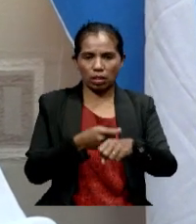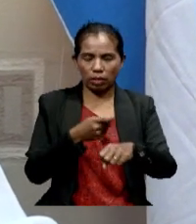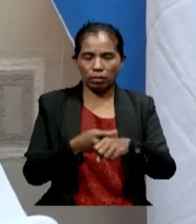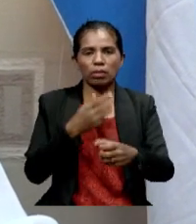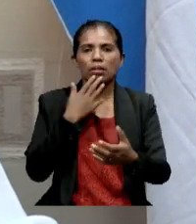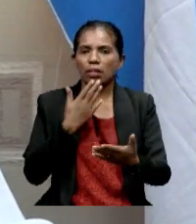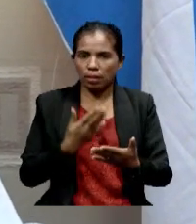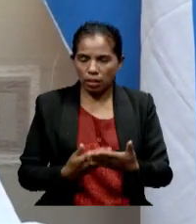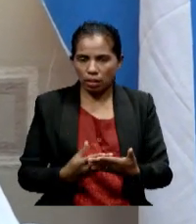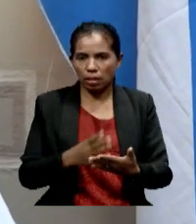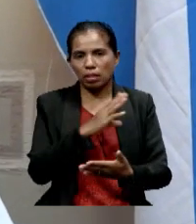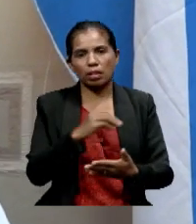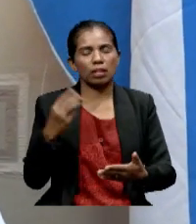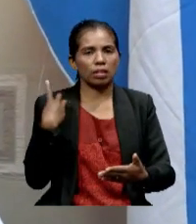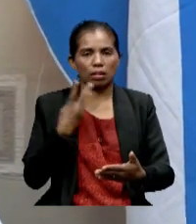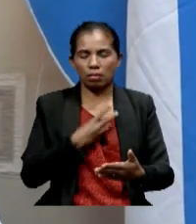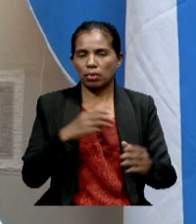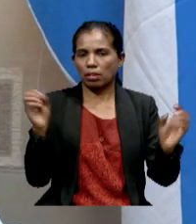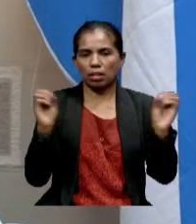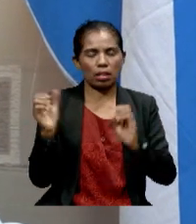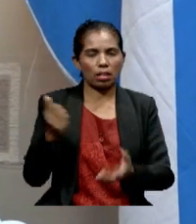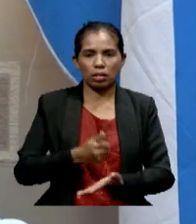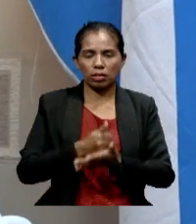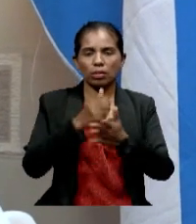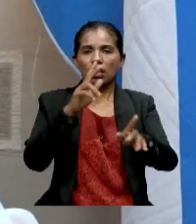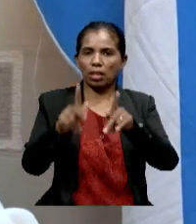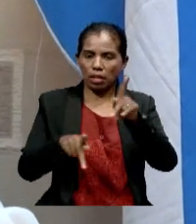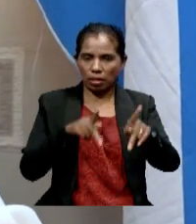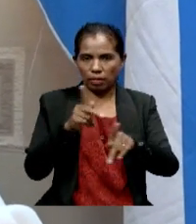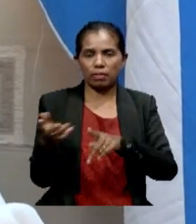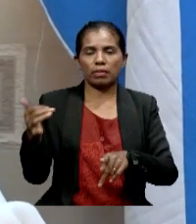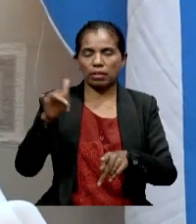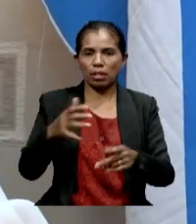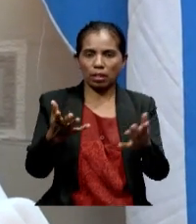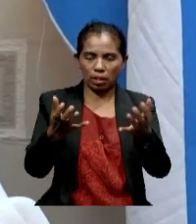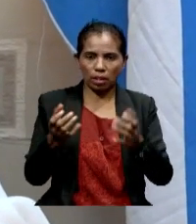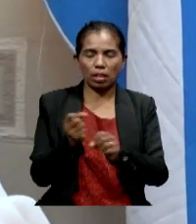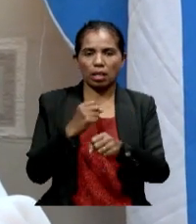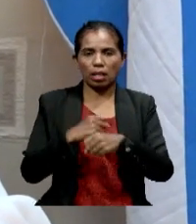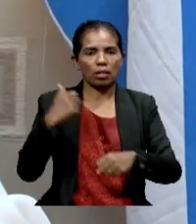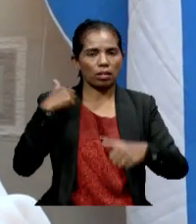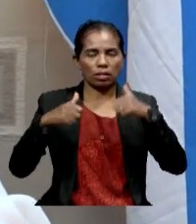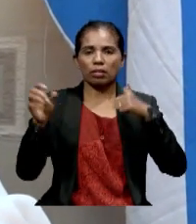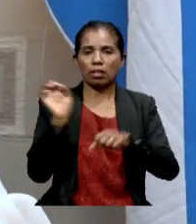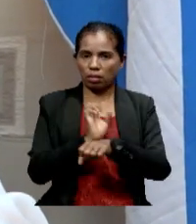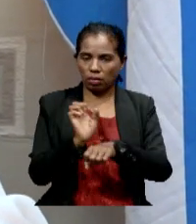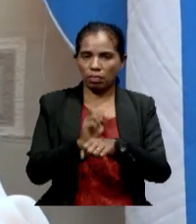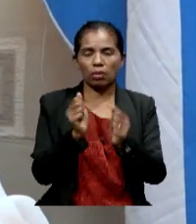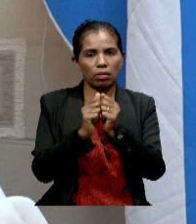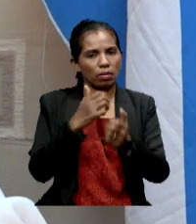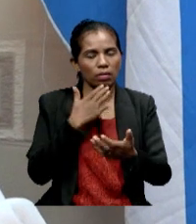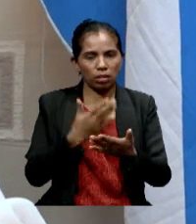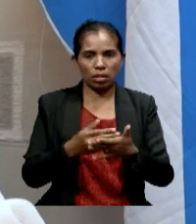eficiente e damos lá ajuda. É uma cira, né, bem, mas cara que há as atividades econômicas, né, dia,